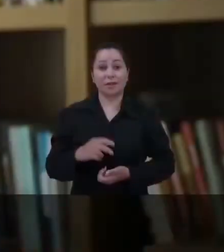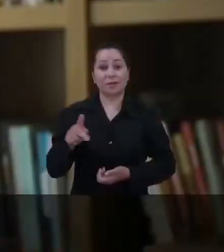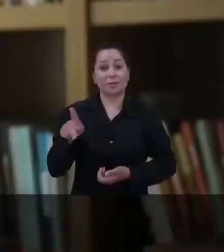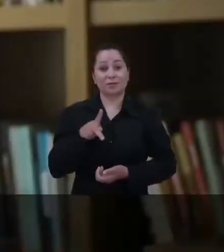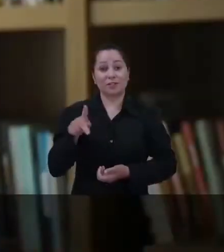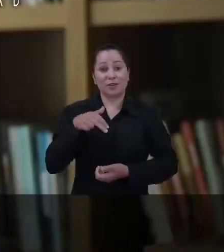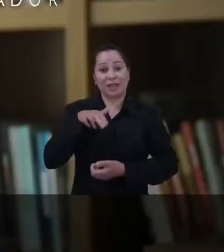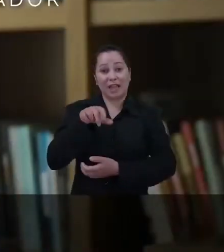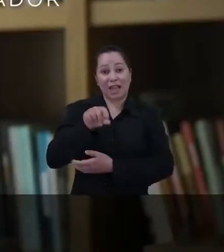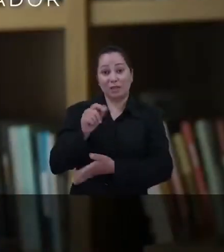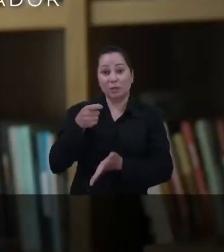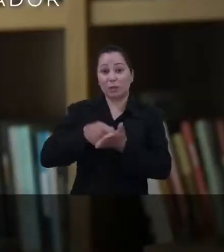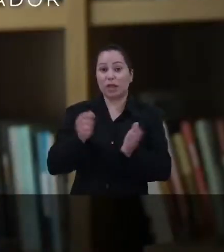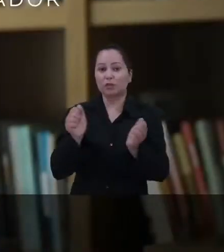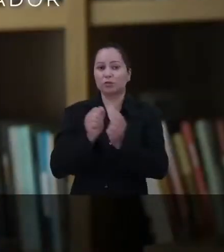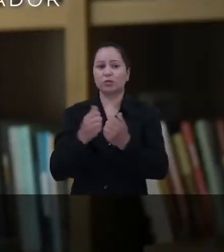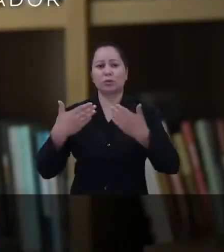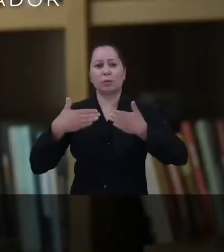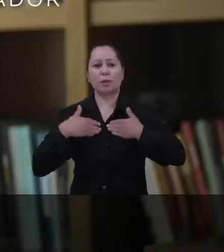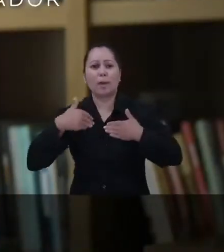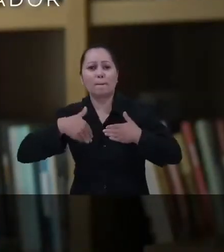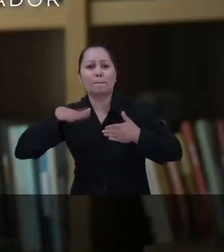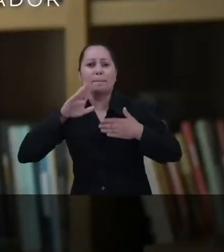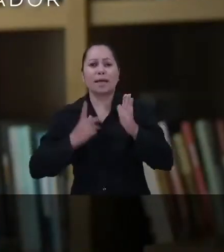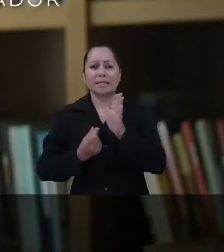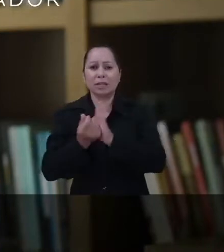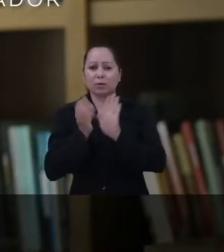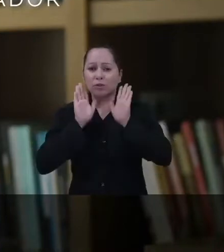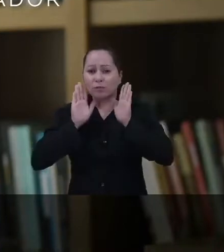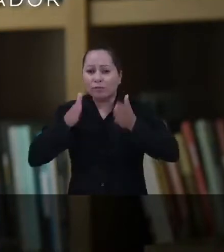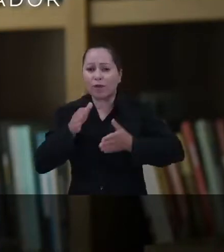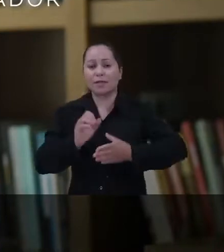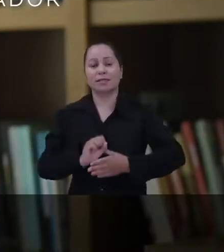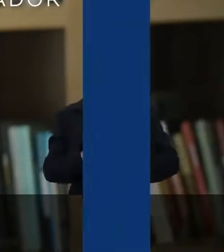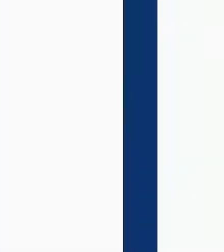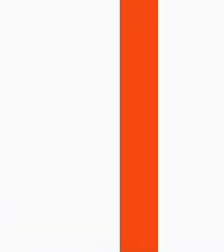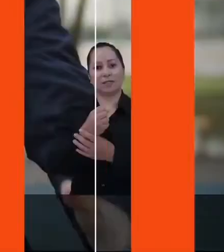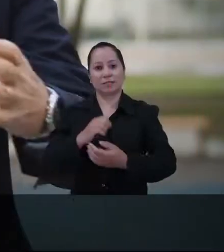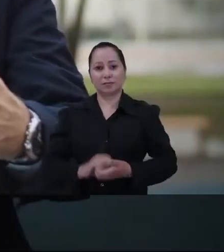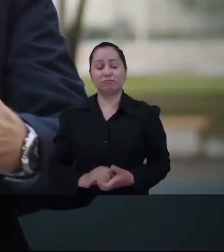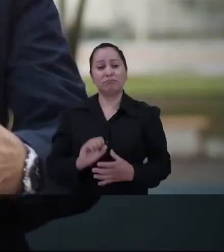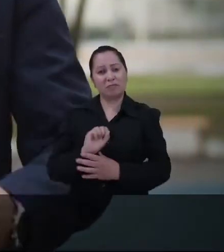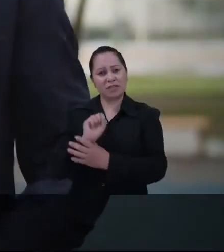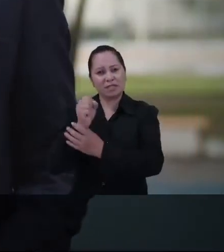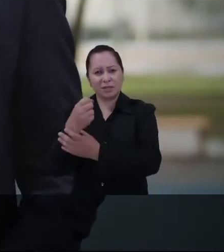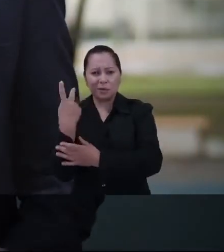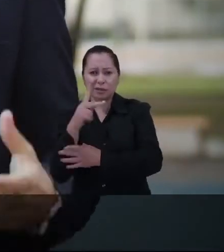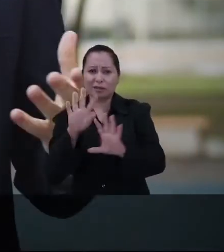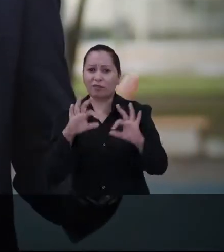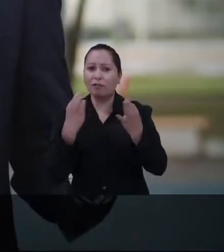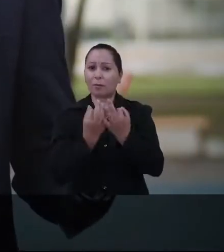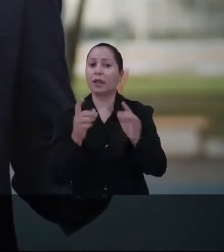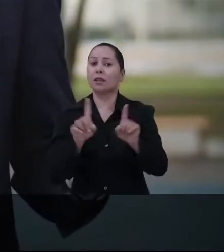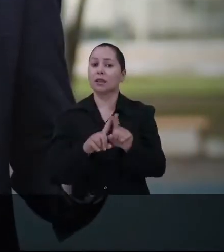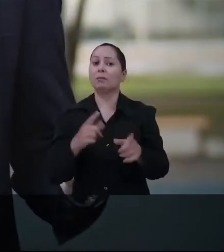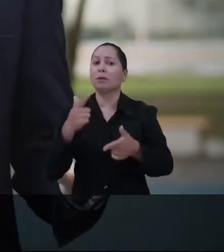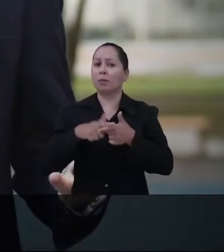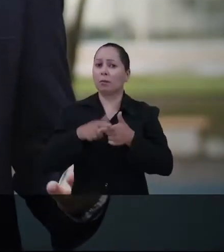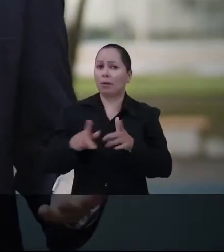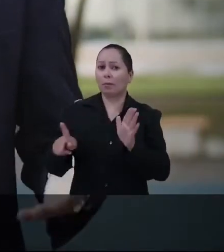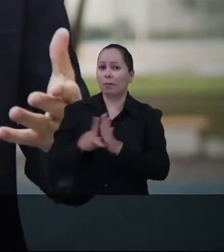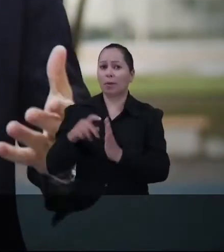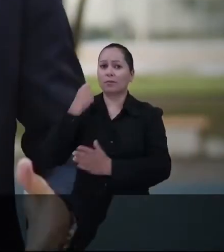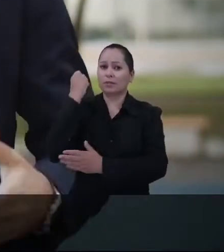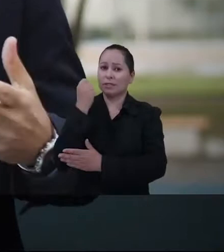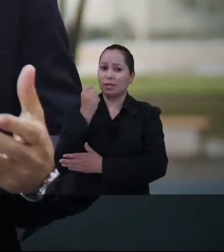Professor Nado vai lutar junto comigo por mais recursos para a segurança. A segurança da sua família também é problema do